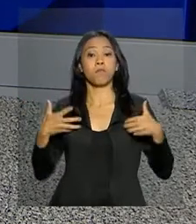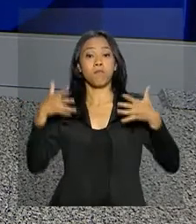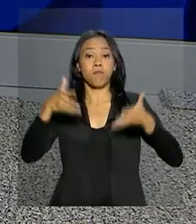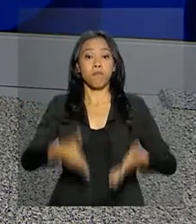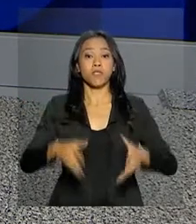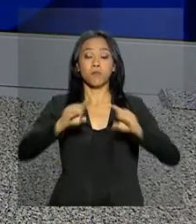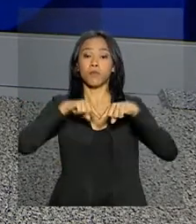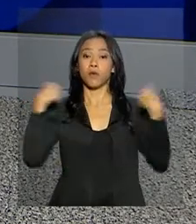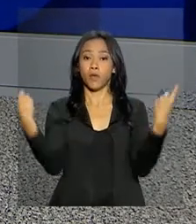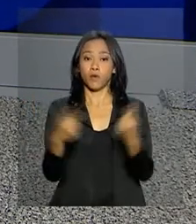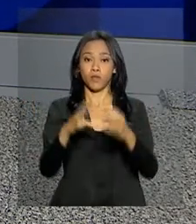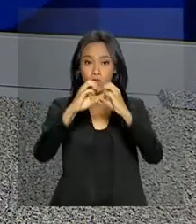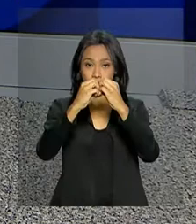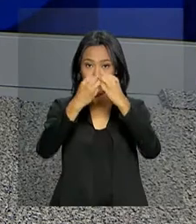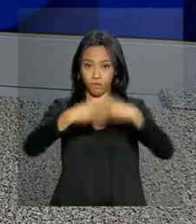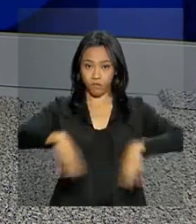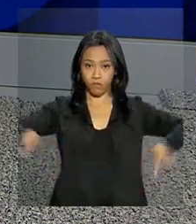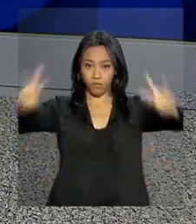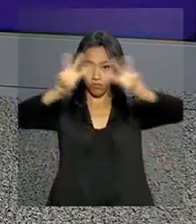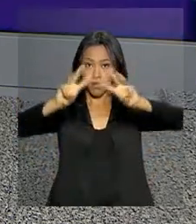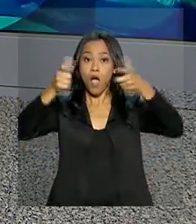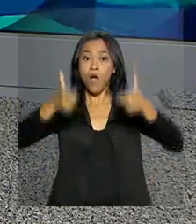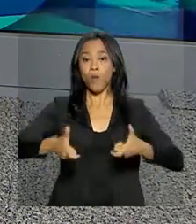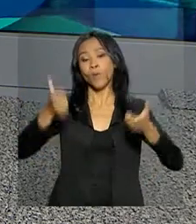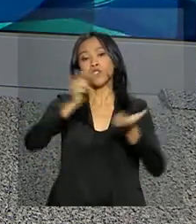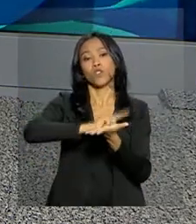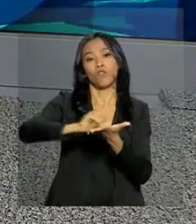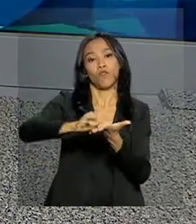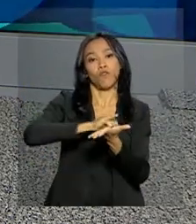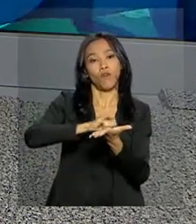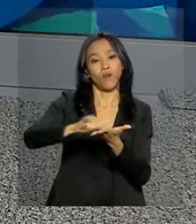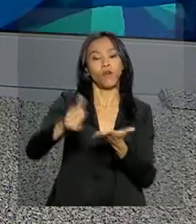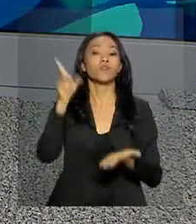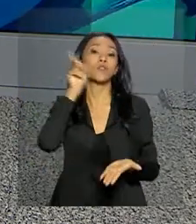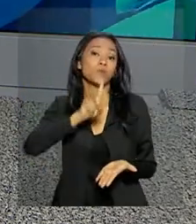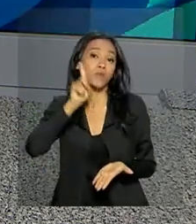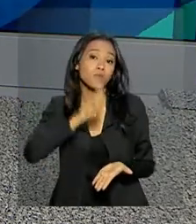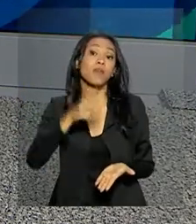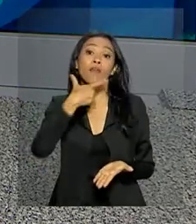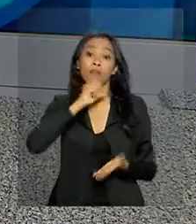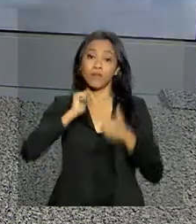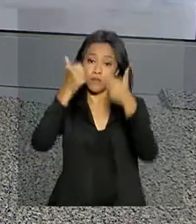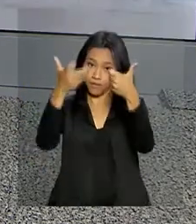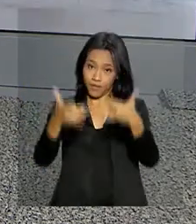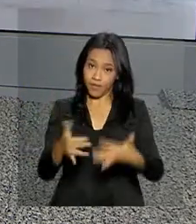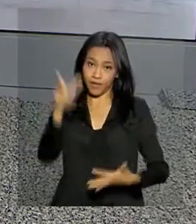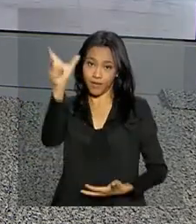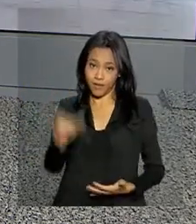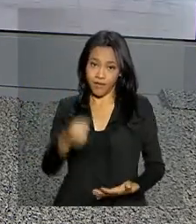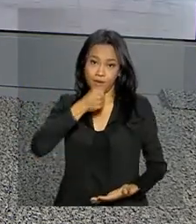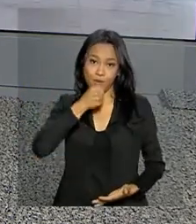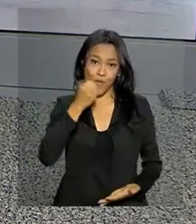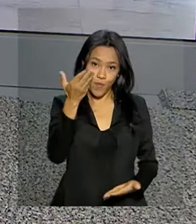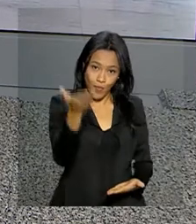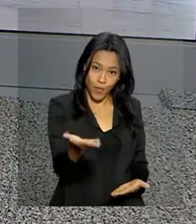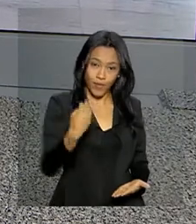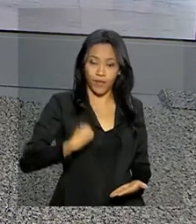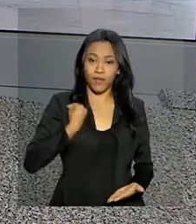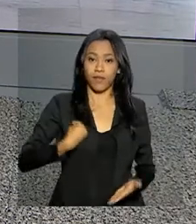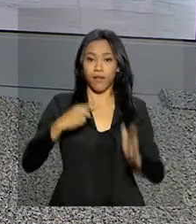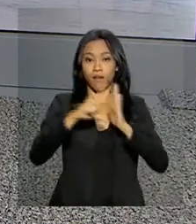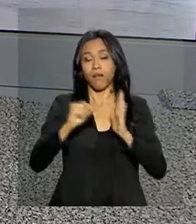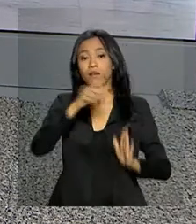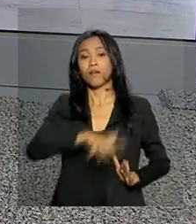das nações unidas em nova york nos estados unidos quem traz os detalhes pra gente ao vivo a repórter cleide lopes directora do palácio do